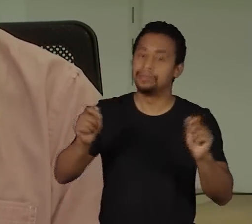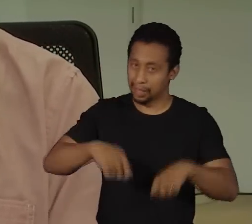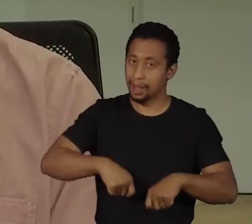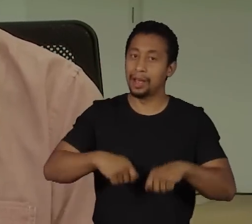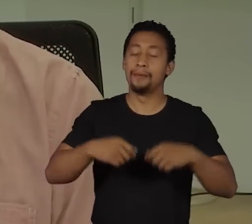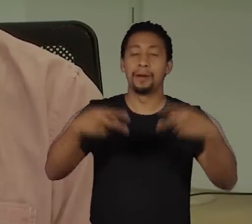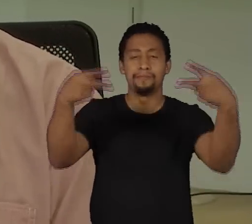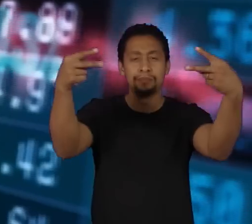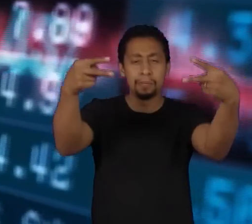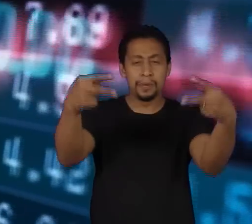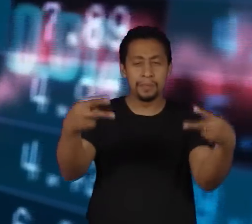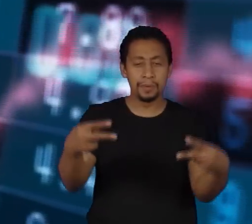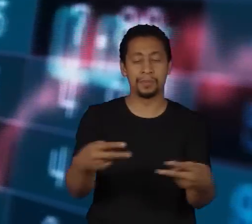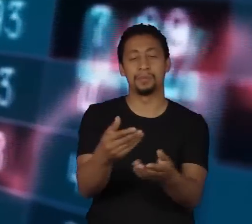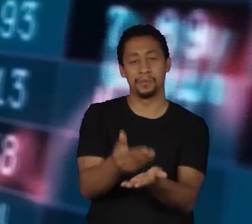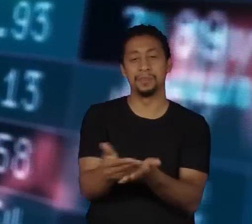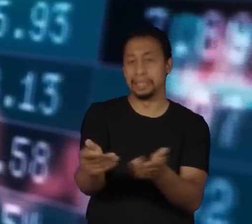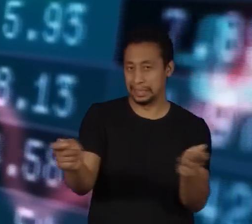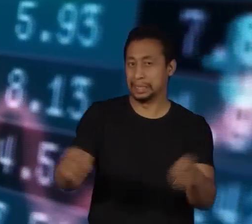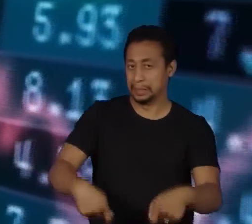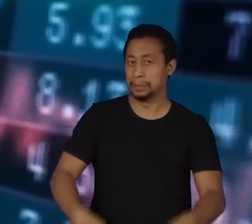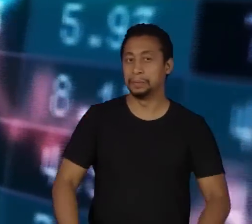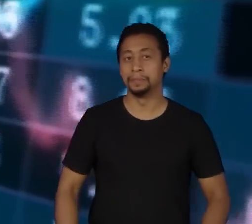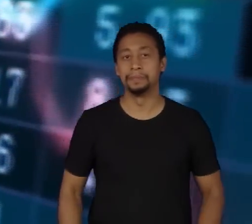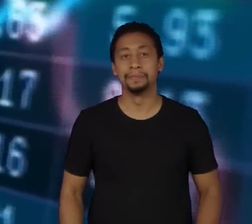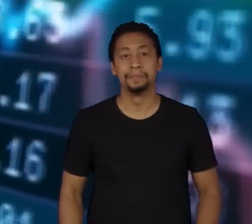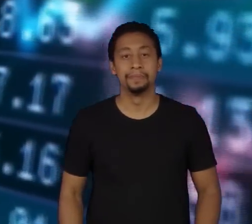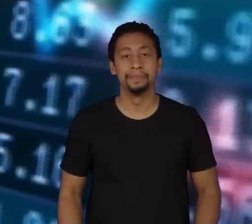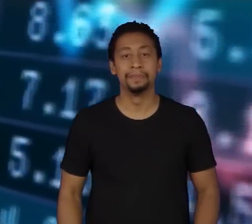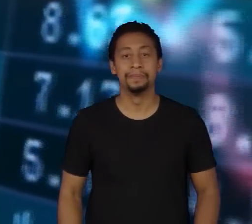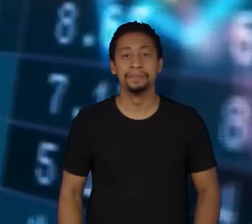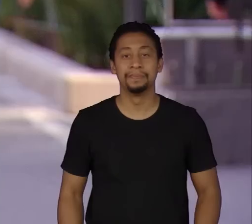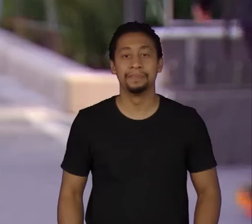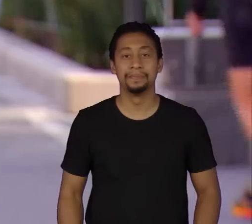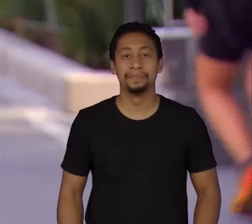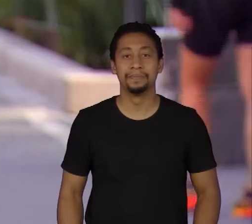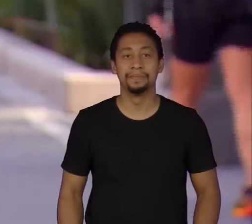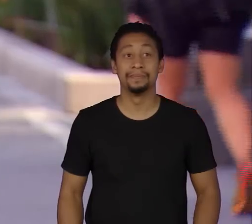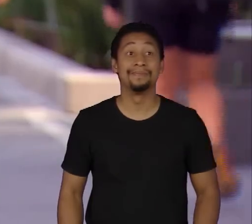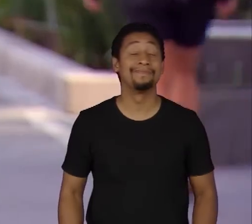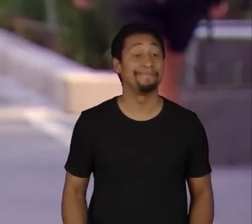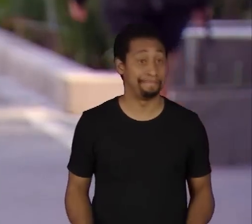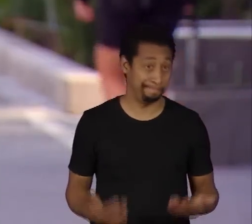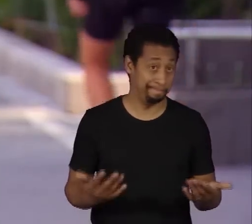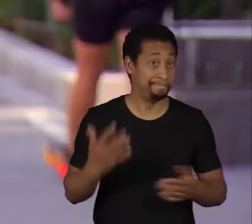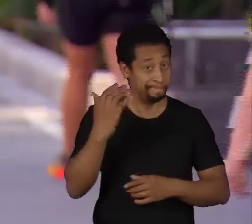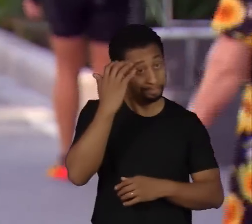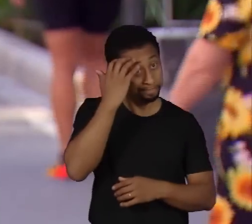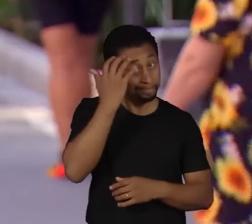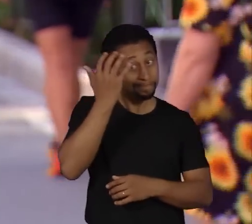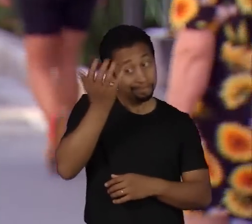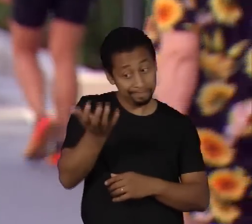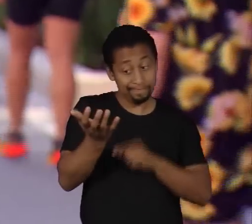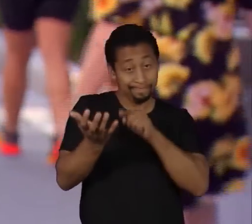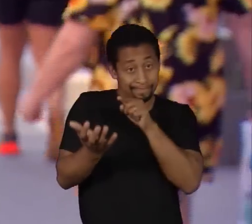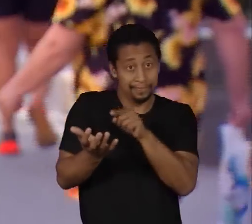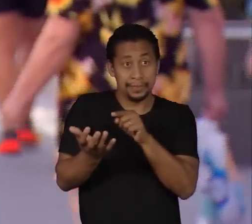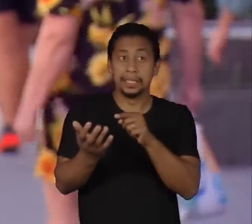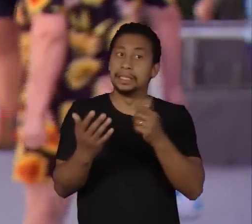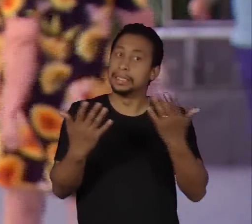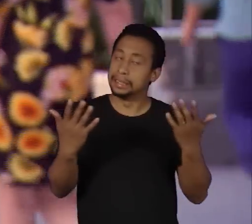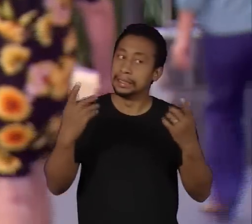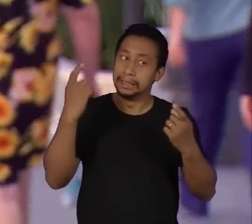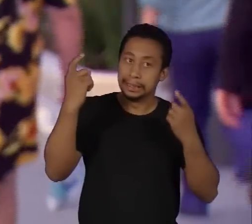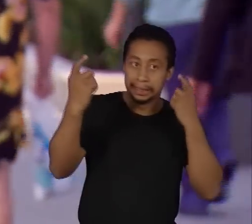modelo inicial. O O uso da inteligência artificial levanta